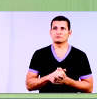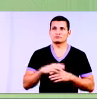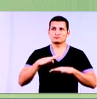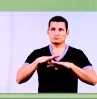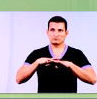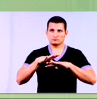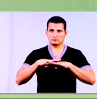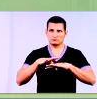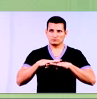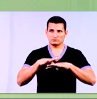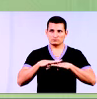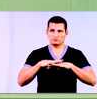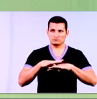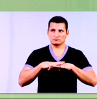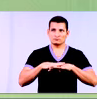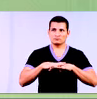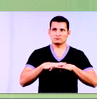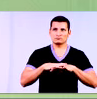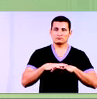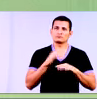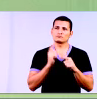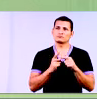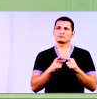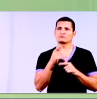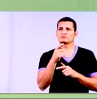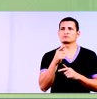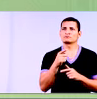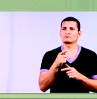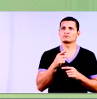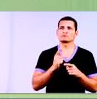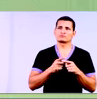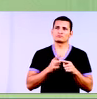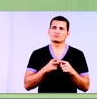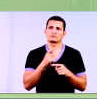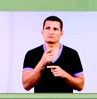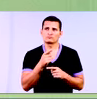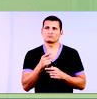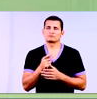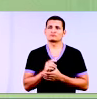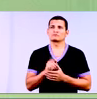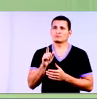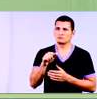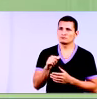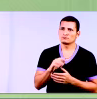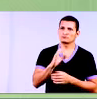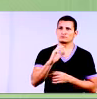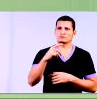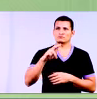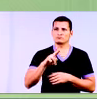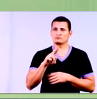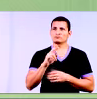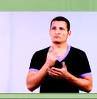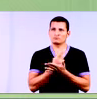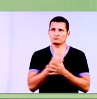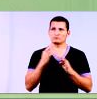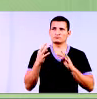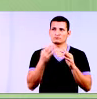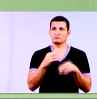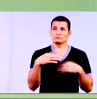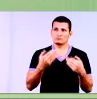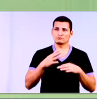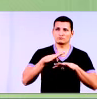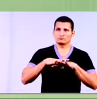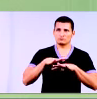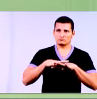a ULA. Por quê? Isso aqui é meio óbvio, né, gente? Não é no processador que acontece tudo, processamento. Então a parte de lógica e